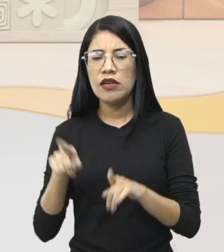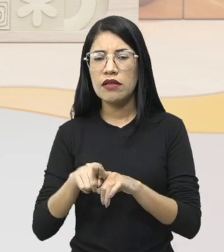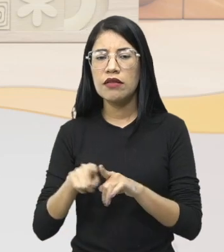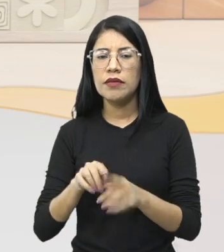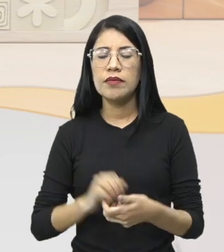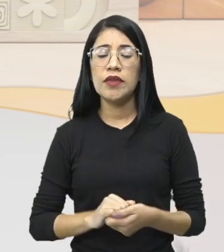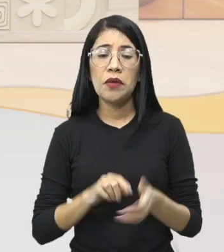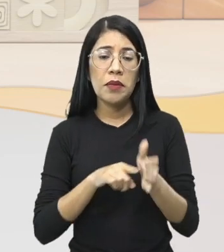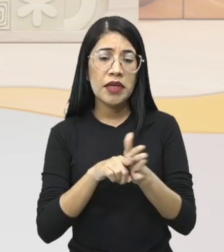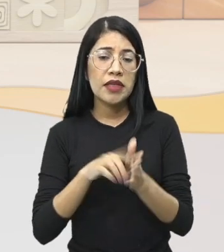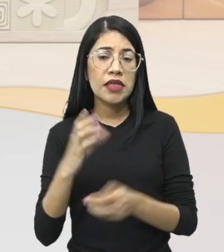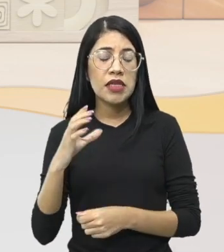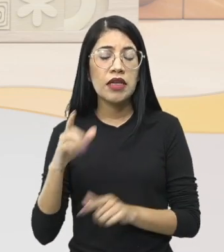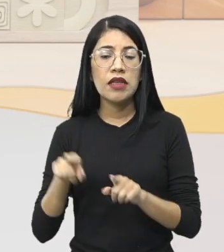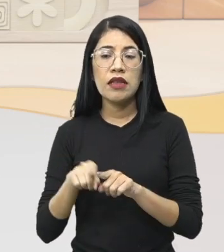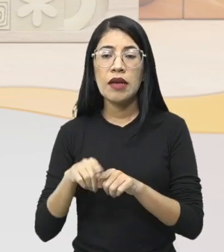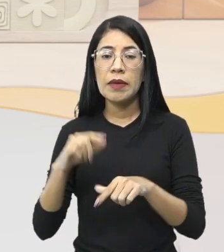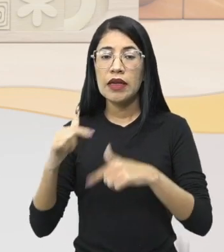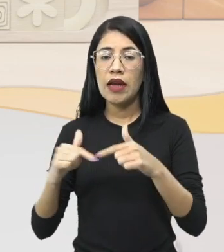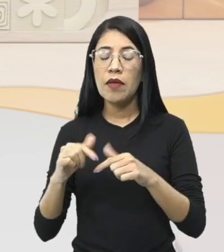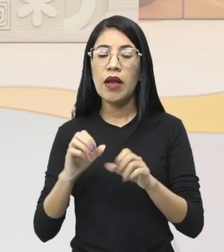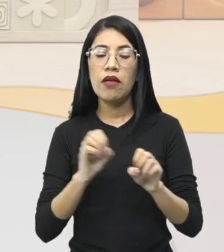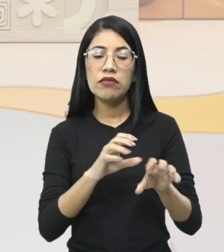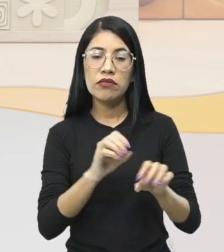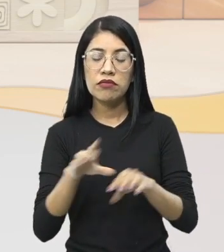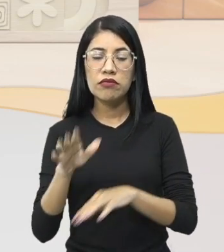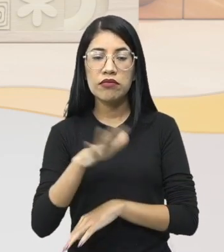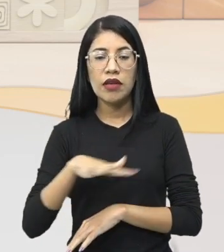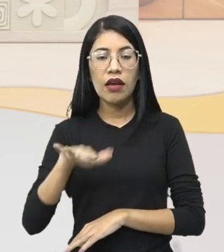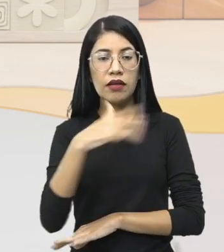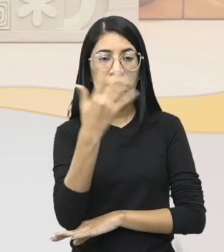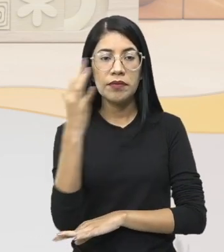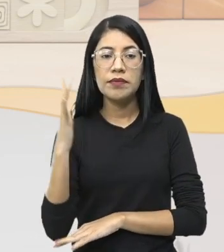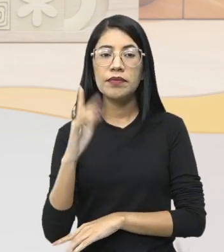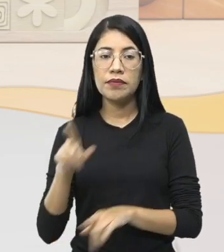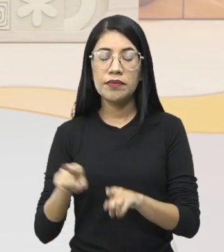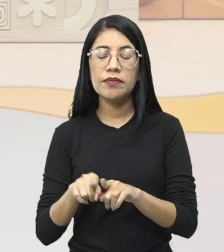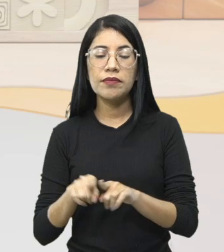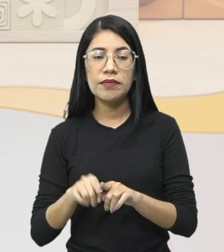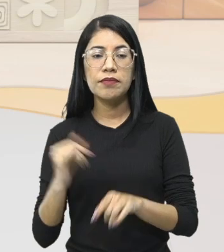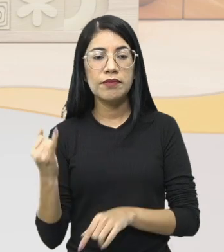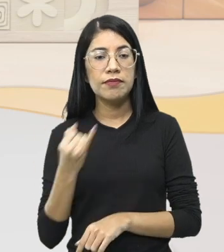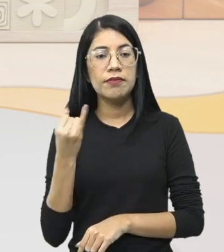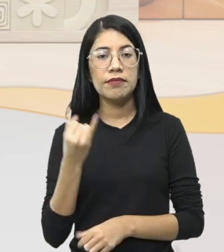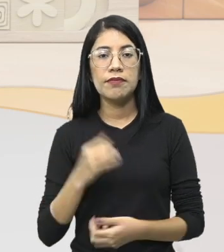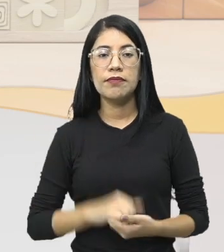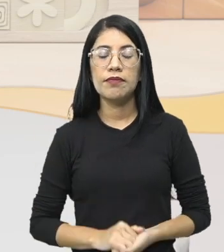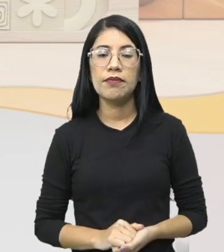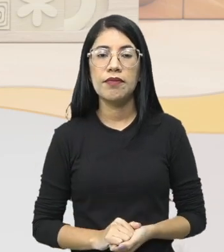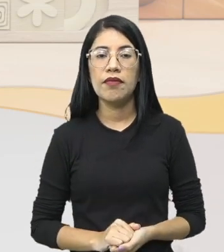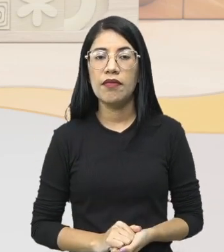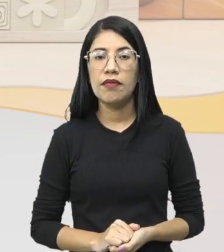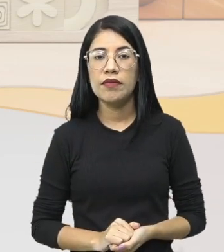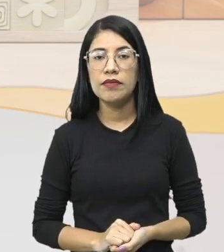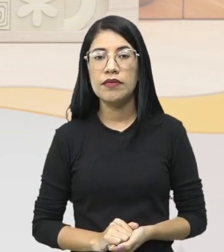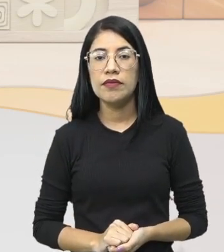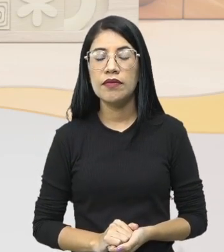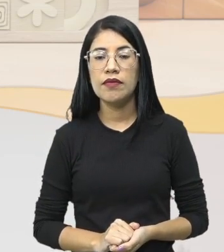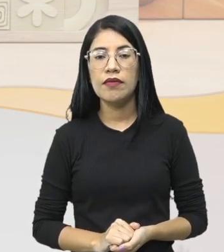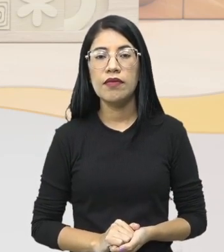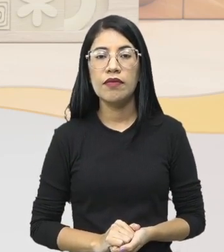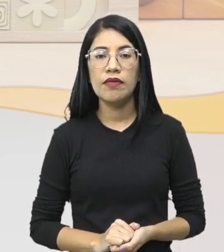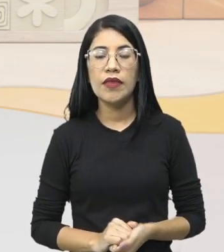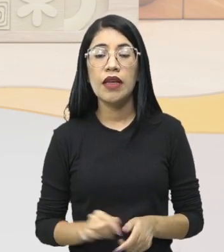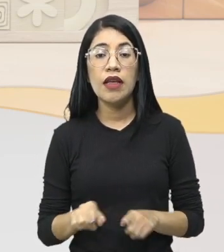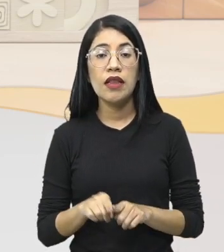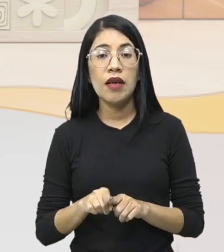pesquisa científica e também trabalhar a educação ambiental, né, estar ali no local, conhecer. Nós temos também que, através